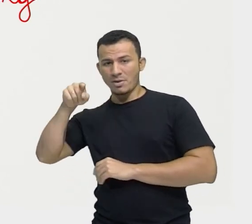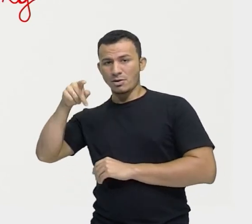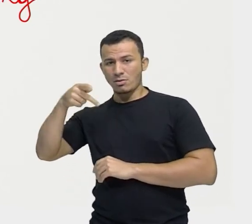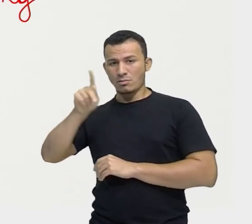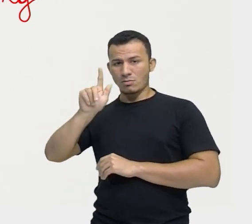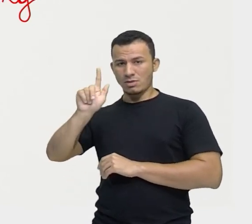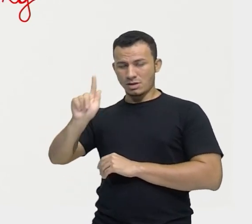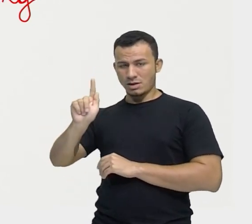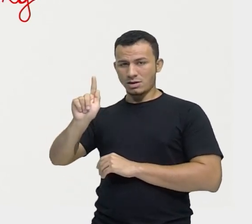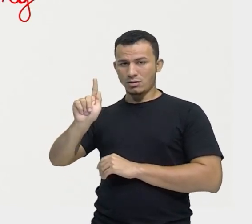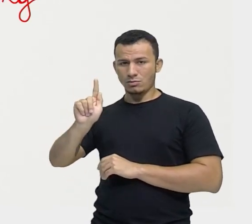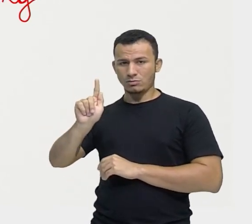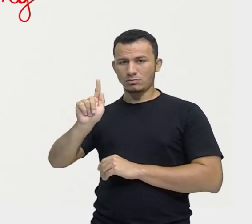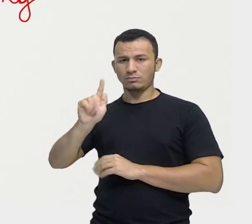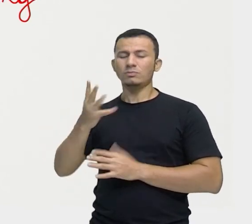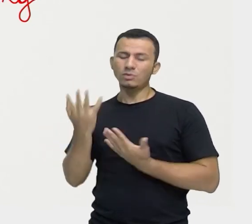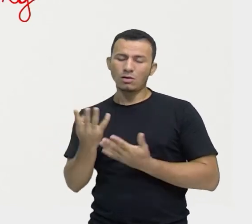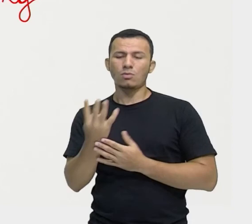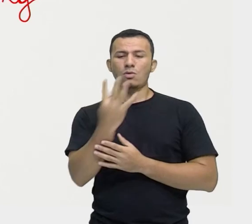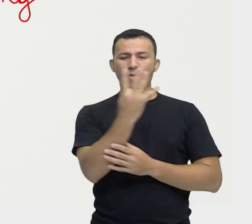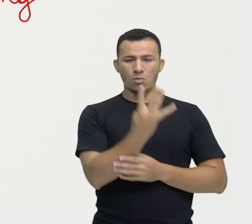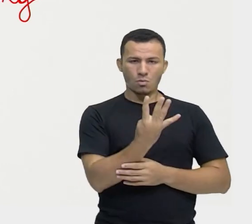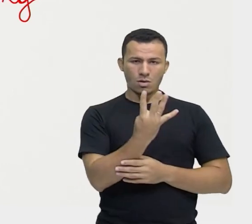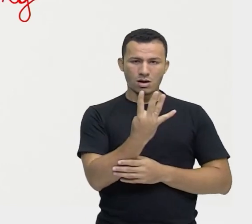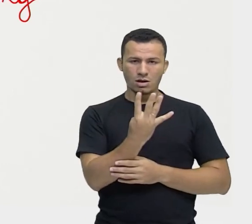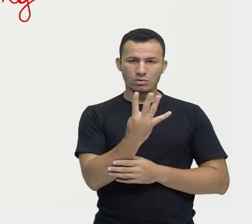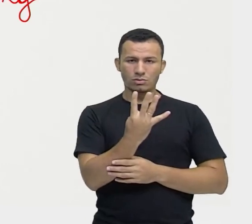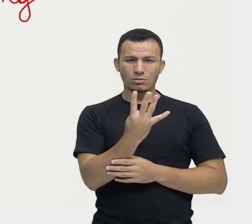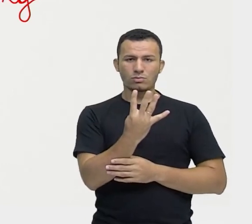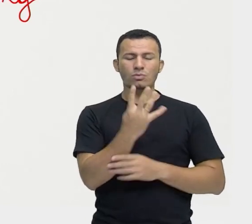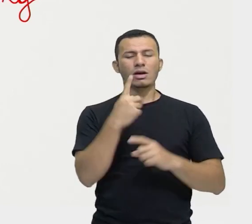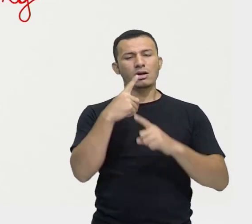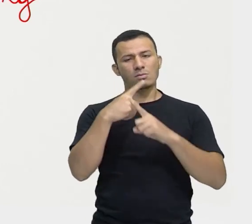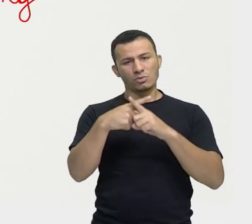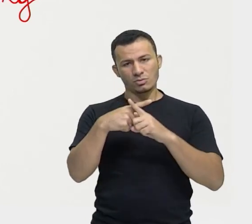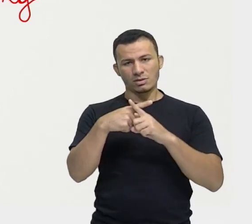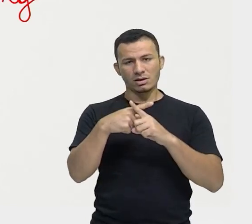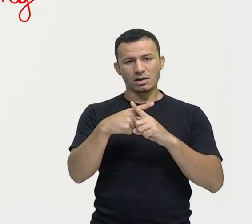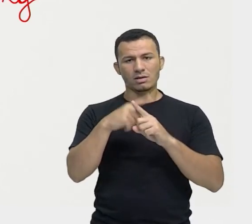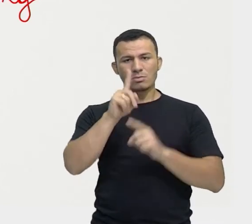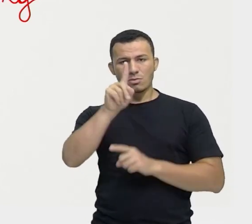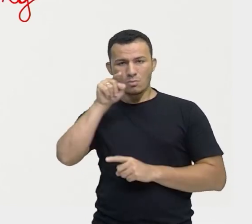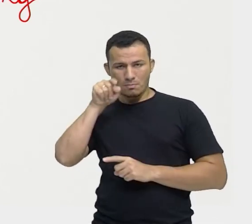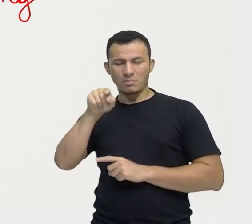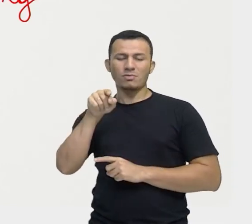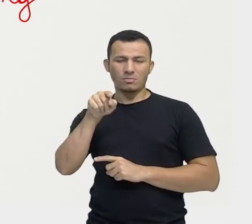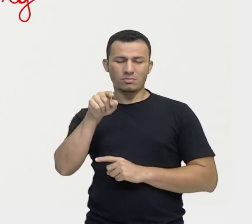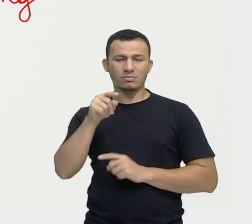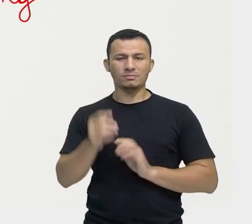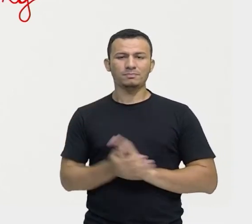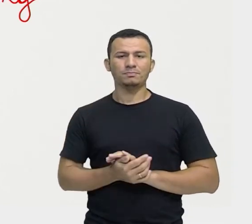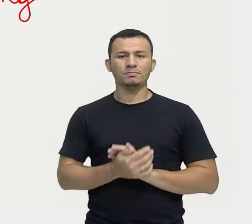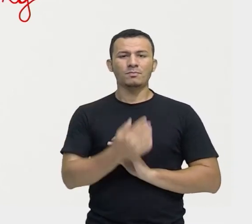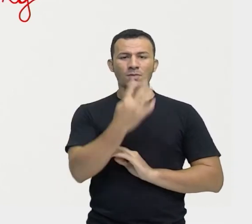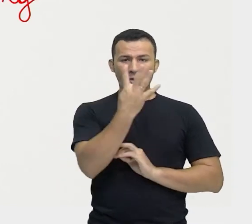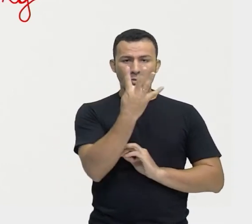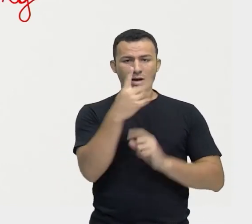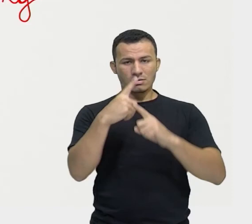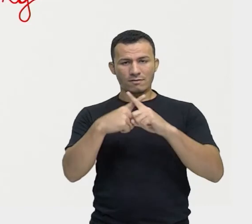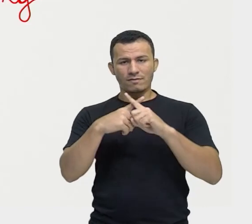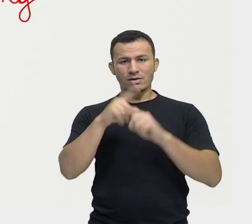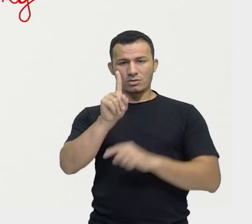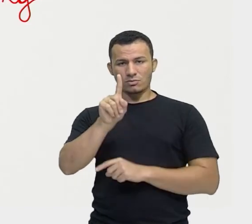4 toneladas, é só eu pegar 4 e multiplicar por quanto? Por 1.000. 4 vezes